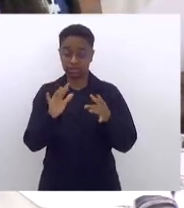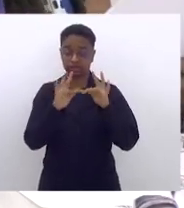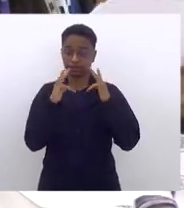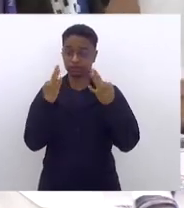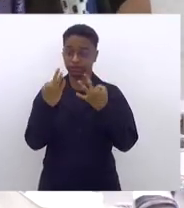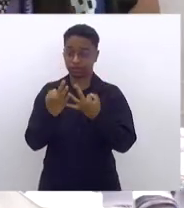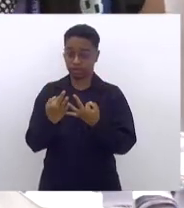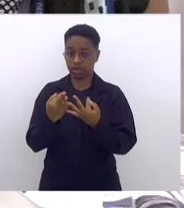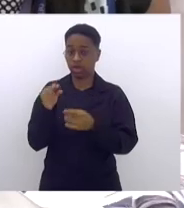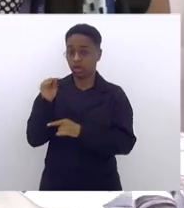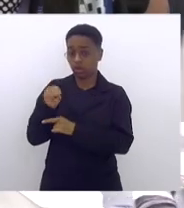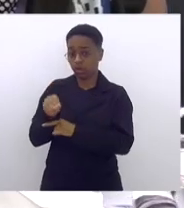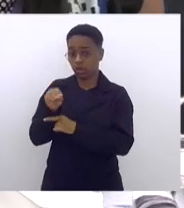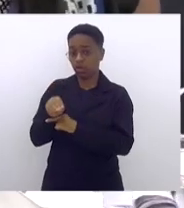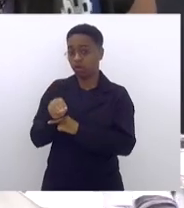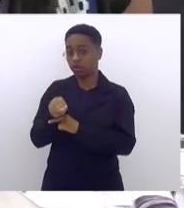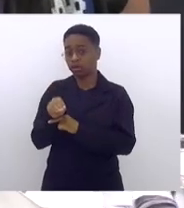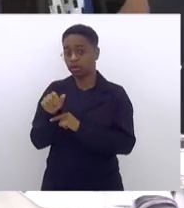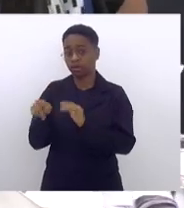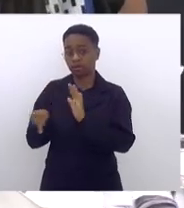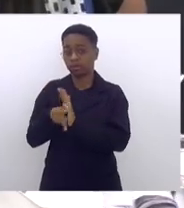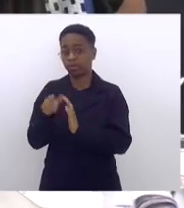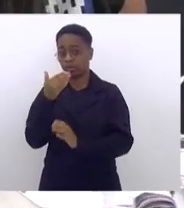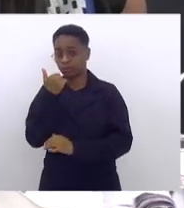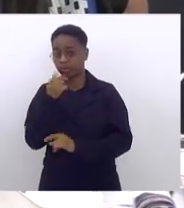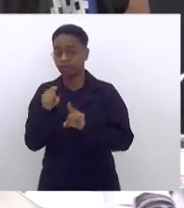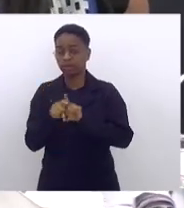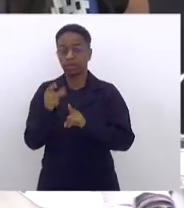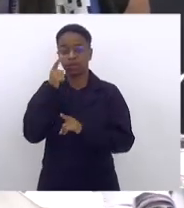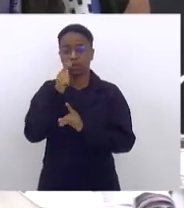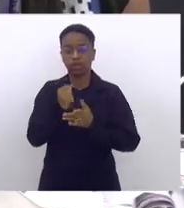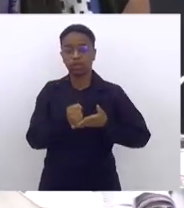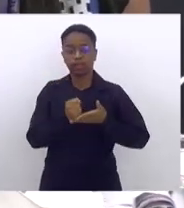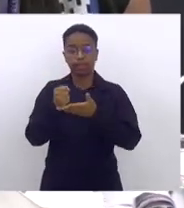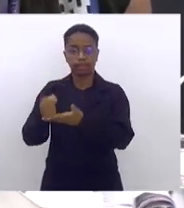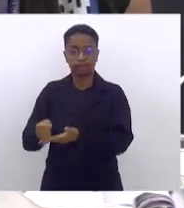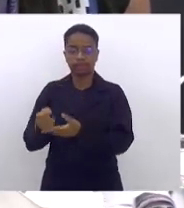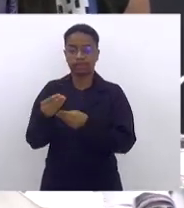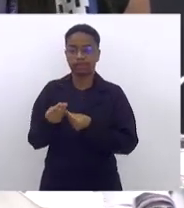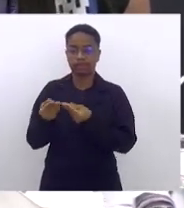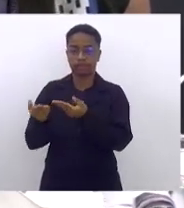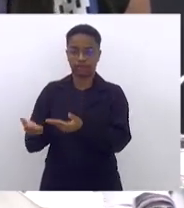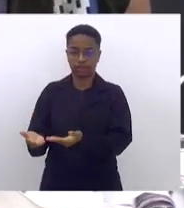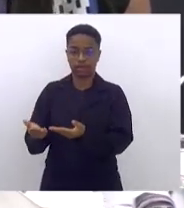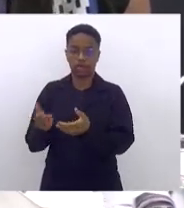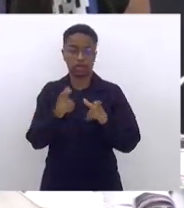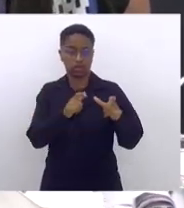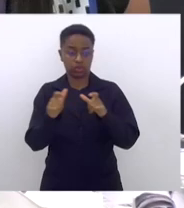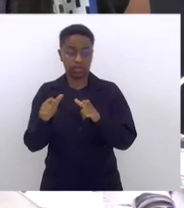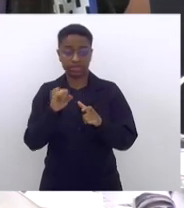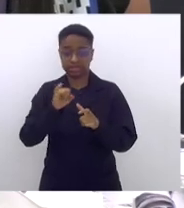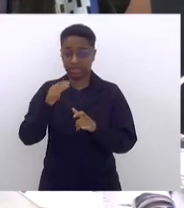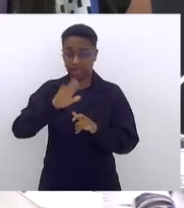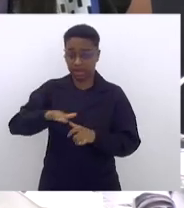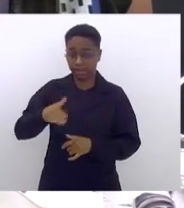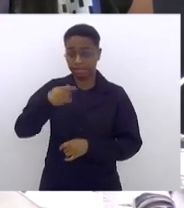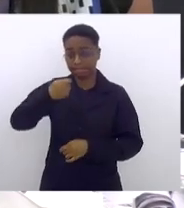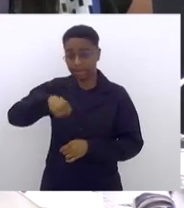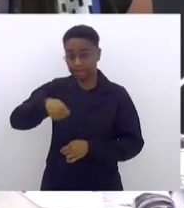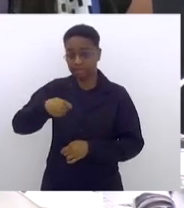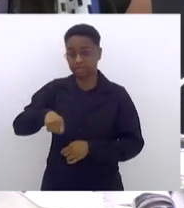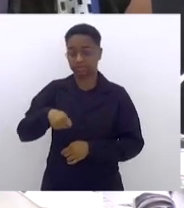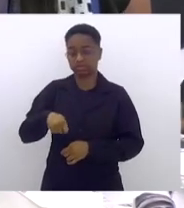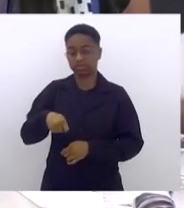mãe cuide desta alimentação e consiga levar em muitos lugares que a criança precisa ter aquela alimentação